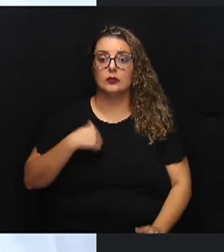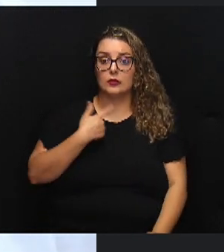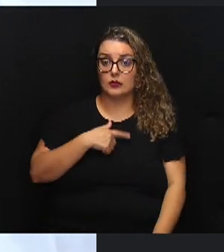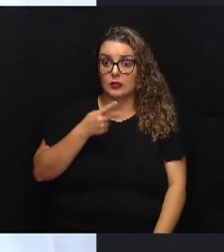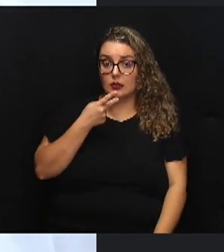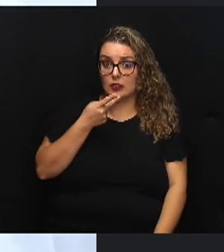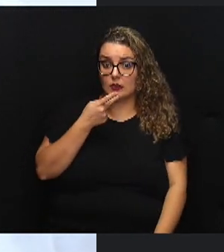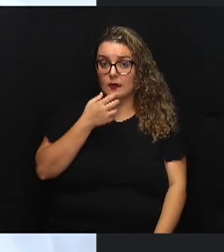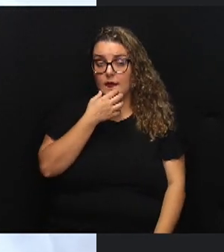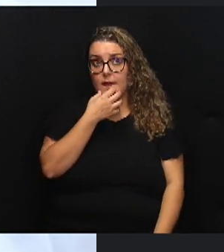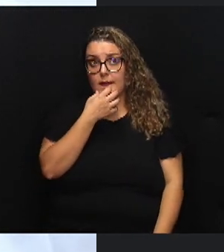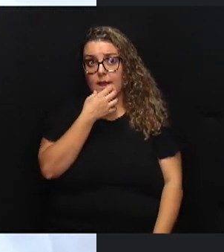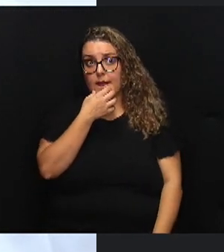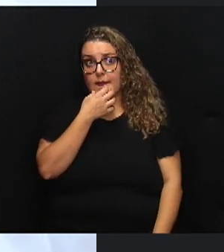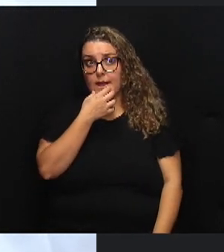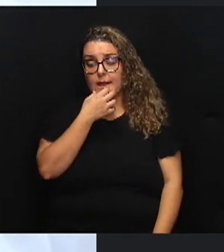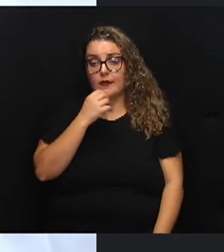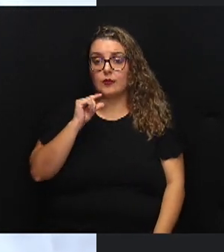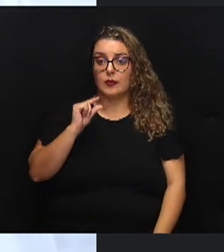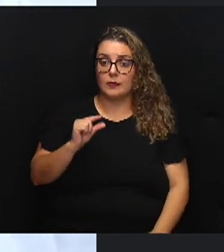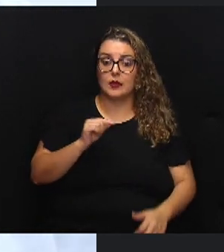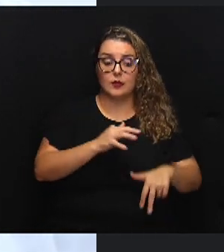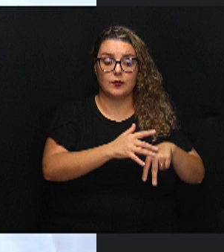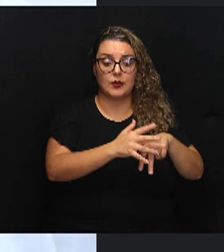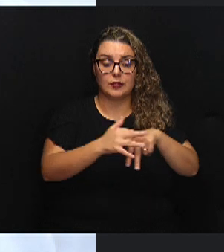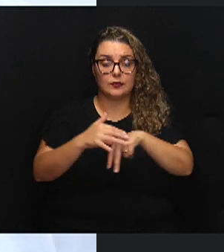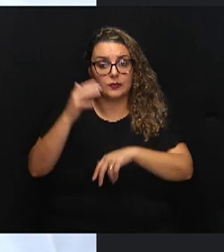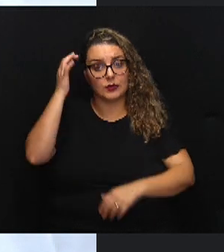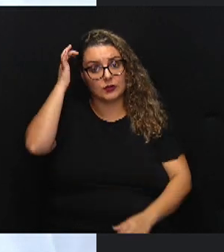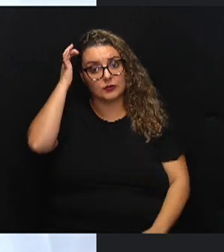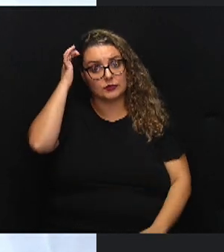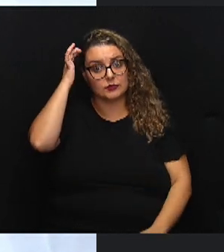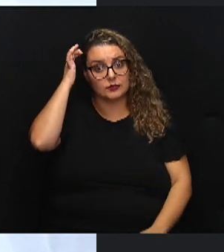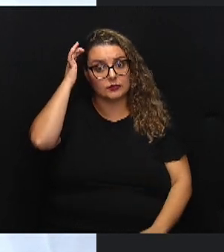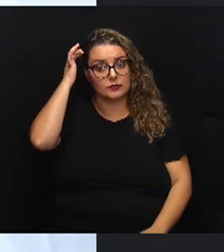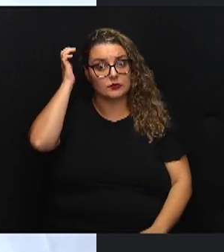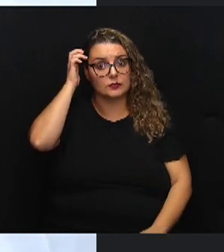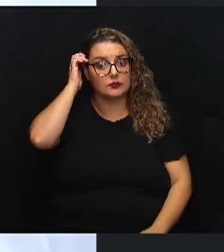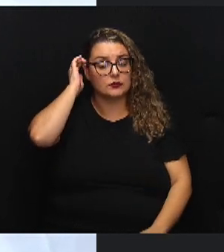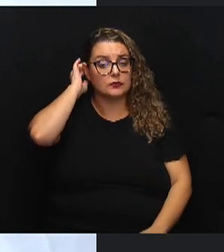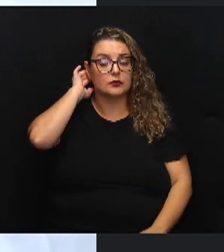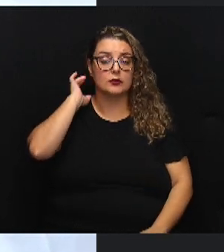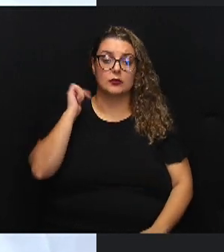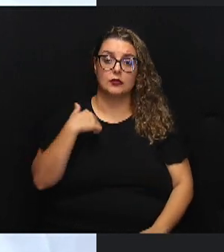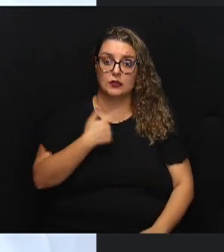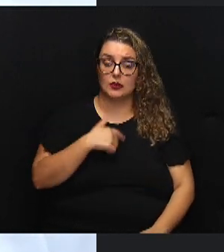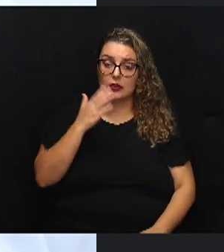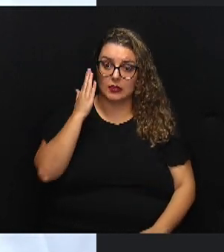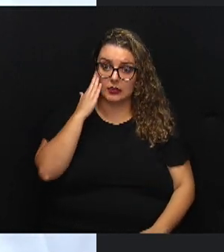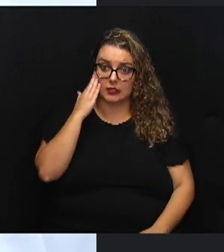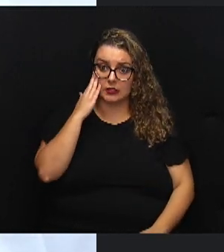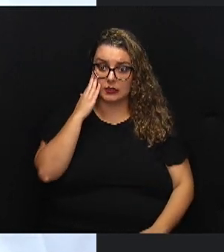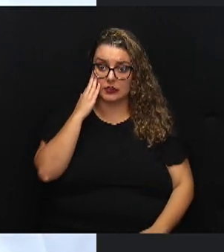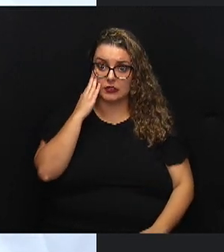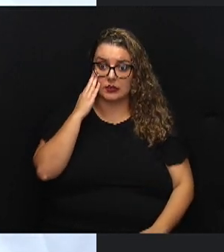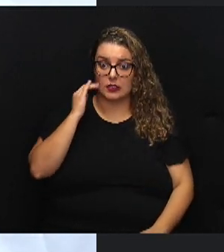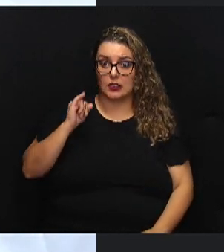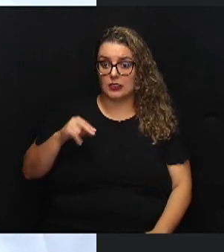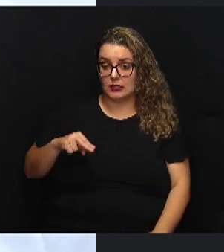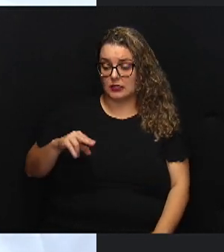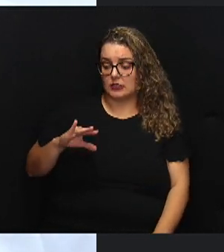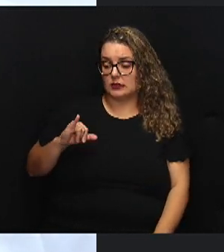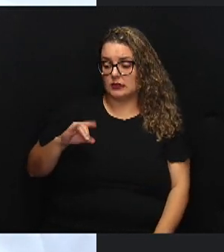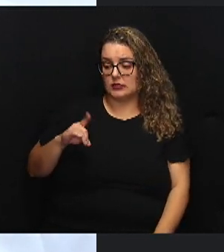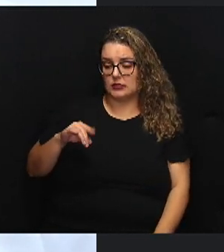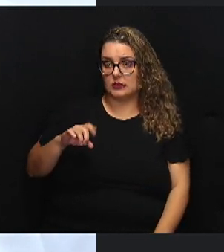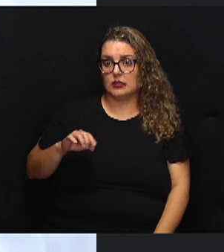uma pequena proporção de pacientes, a gente entende que a incidência de trombose